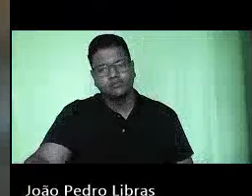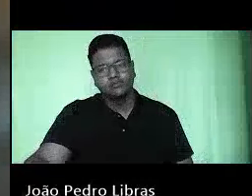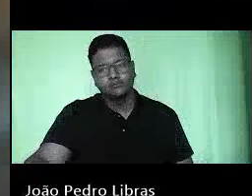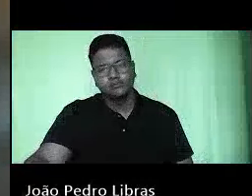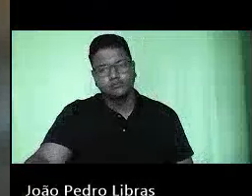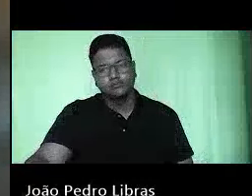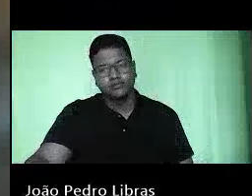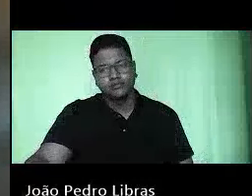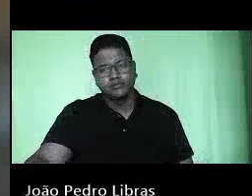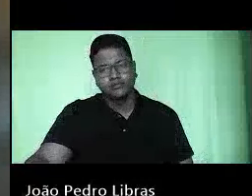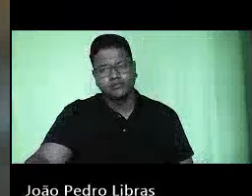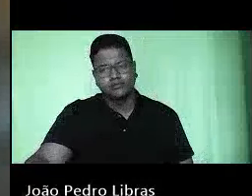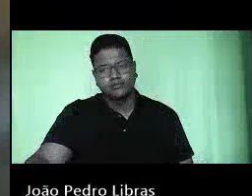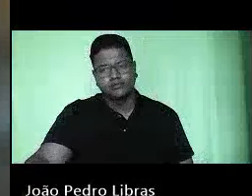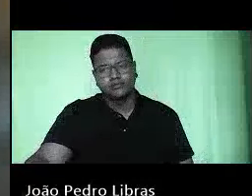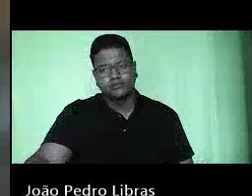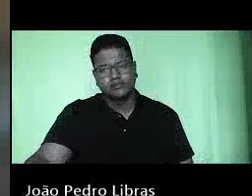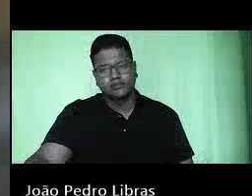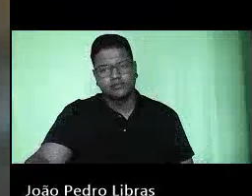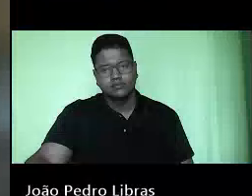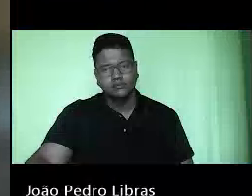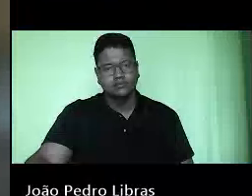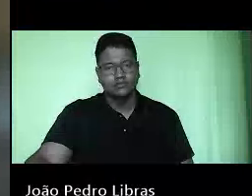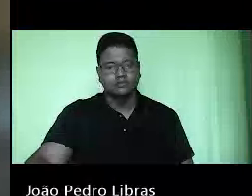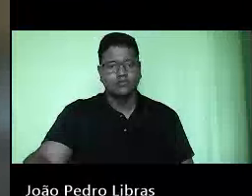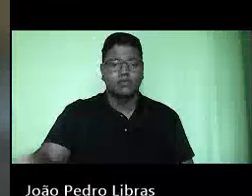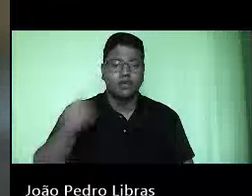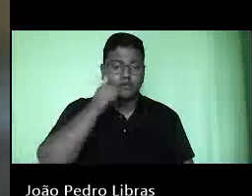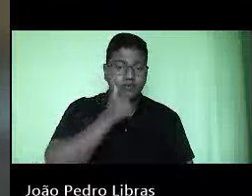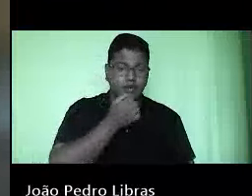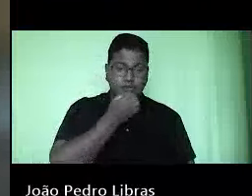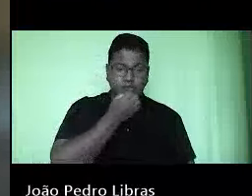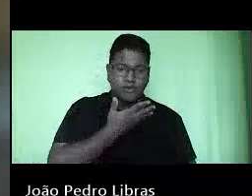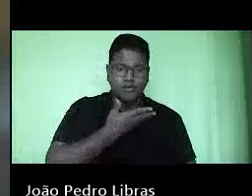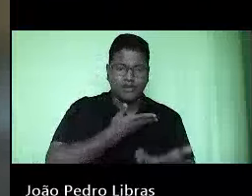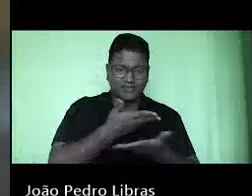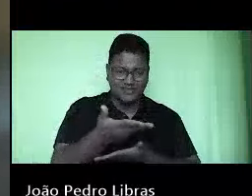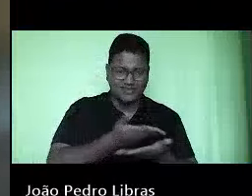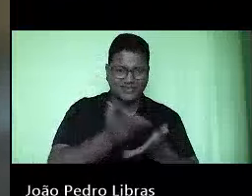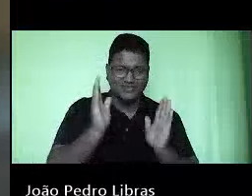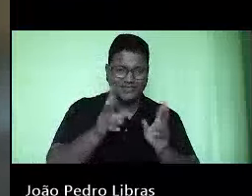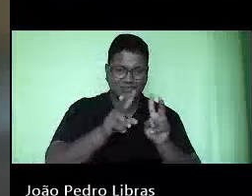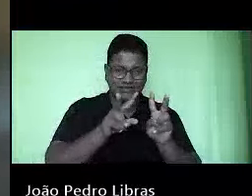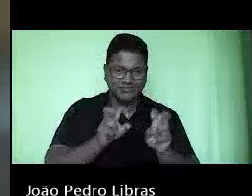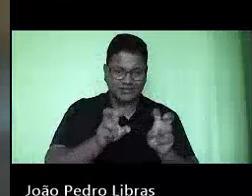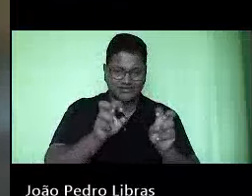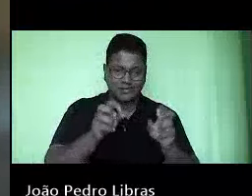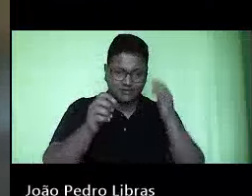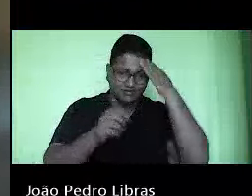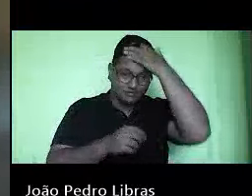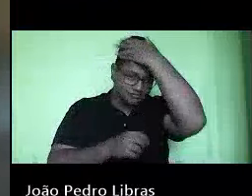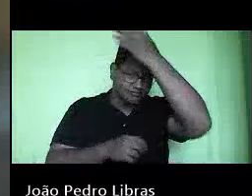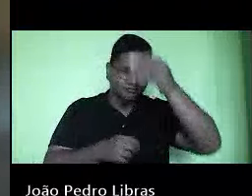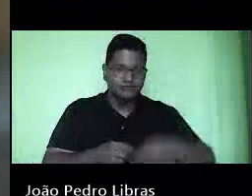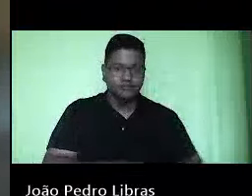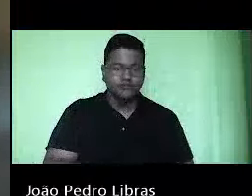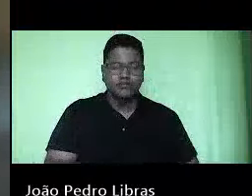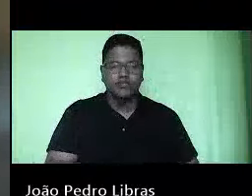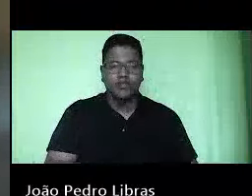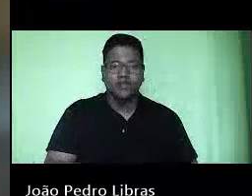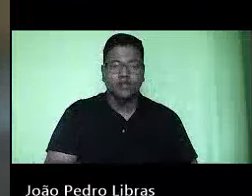palestrante ainda mas teremos uma mulher muito incrível engajada no tema pra gente falar um pouco do Papel quando a gente olha PR as equipes